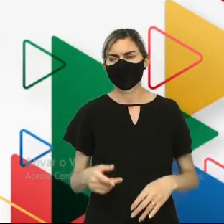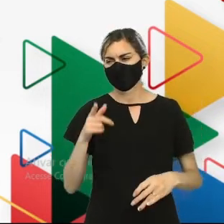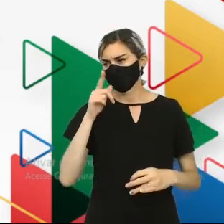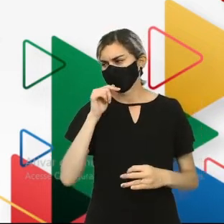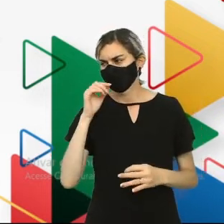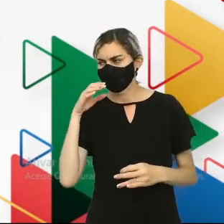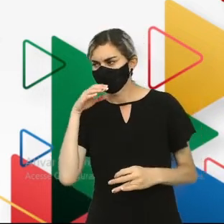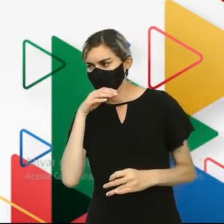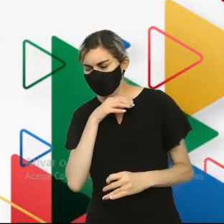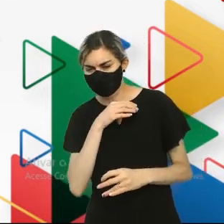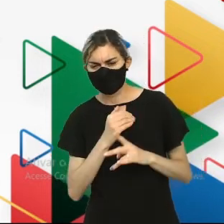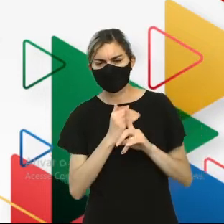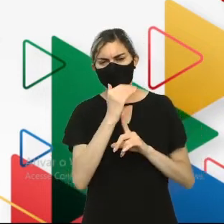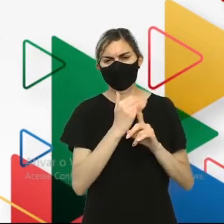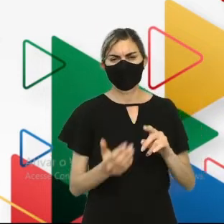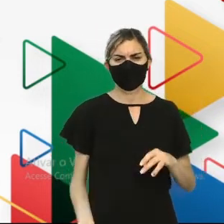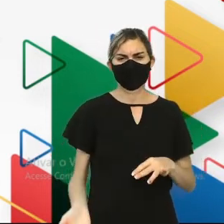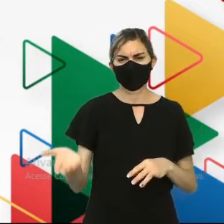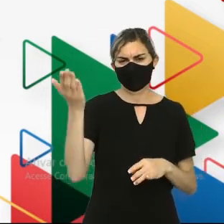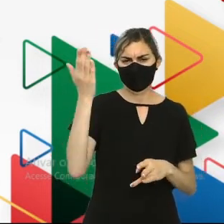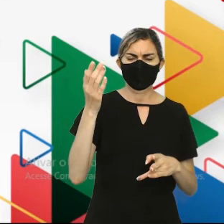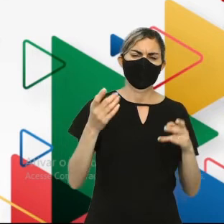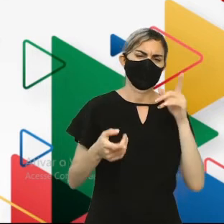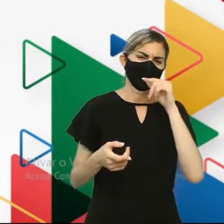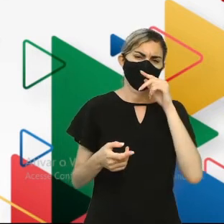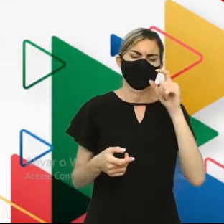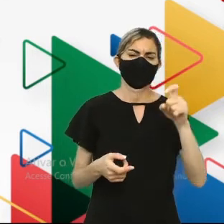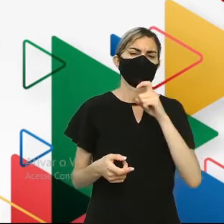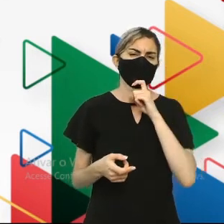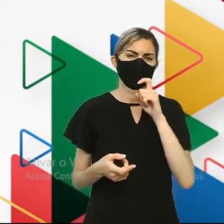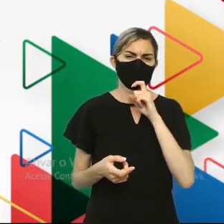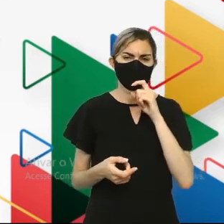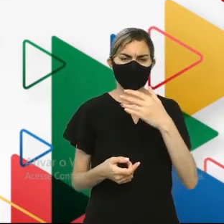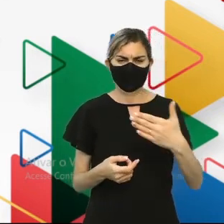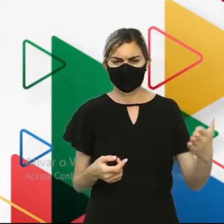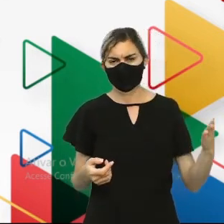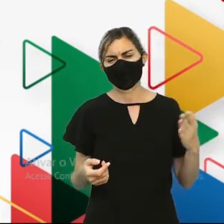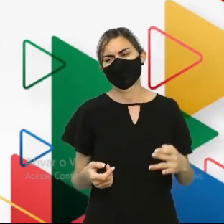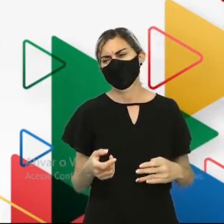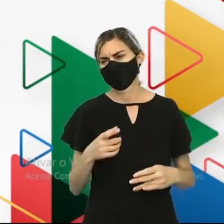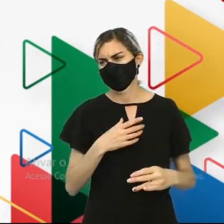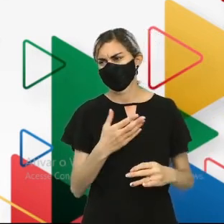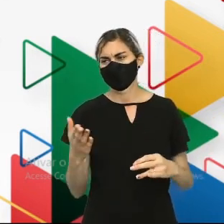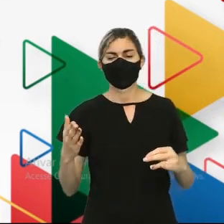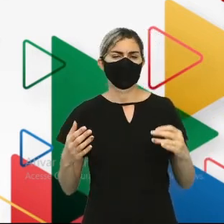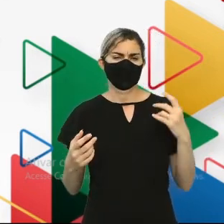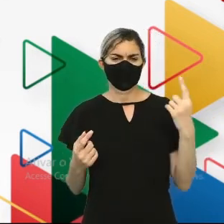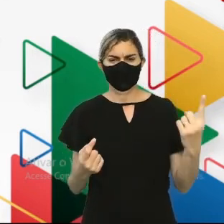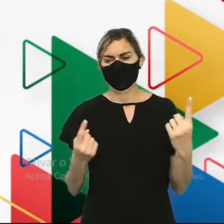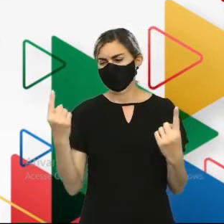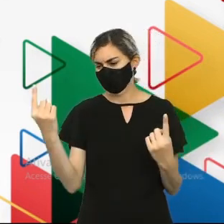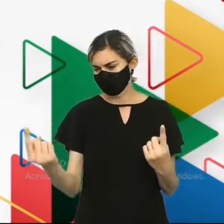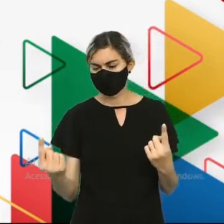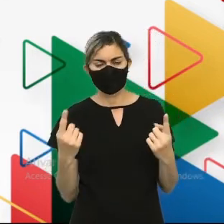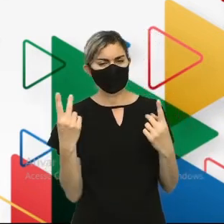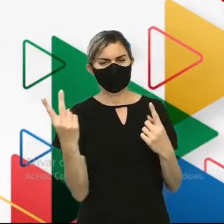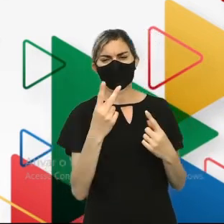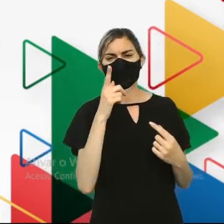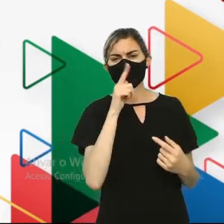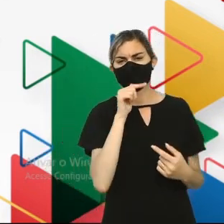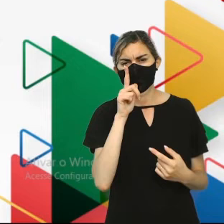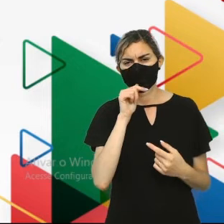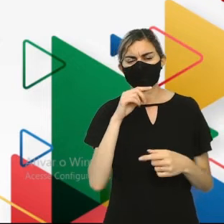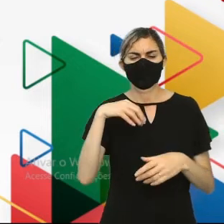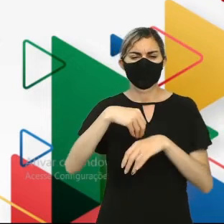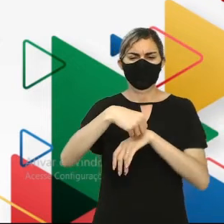Água quente, uma temperatura maior, e água fria, aquele bairro nem se fala. Aí eu vou pegar as duas águas e vou